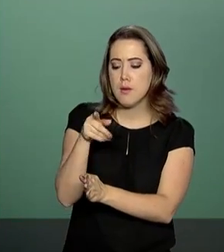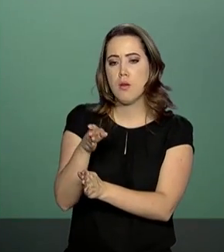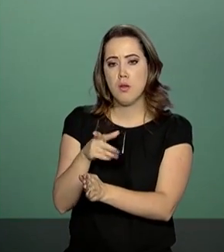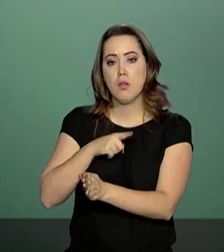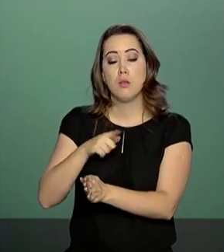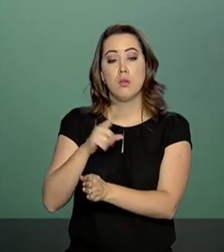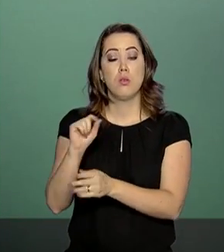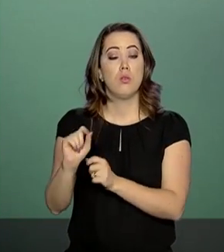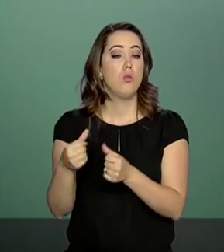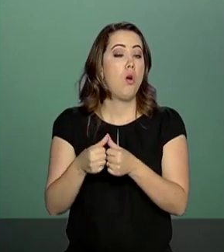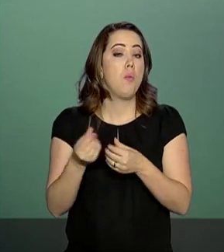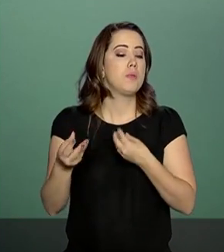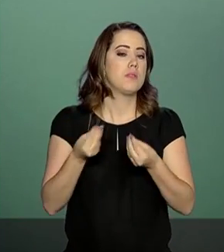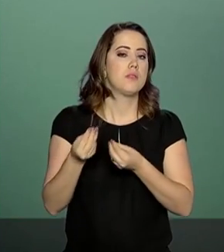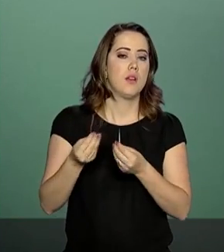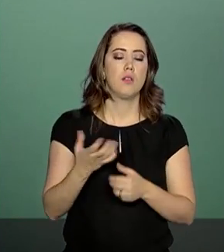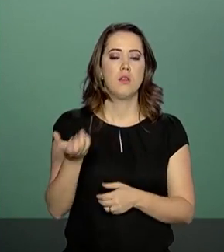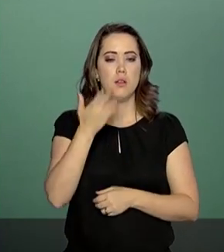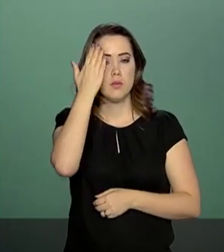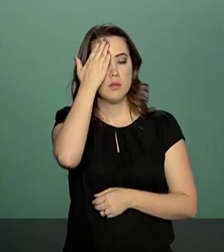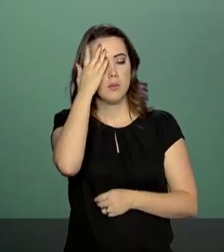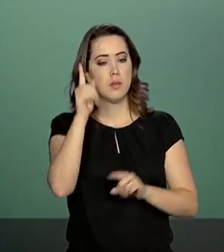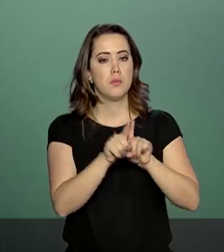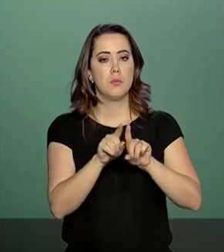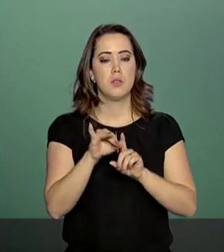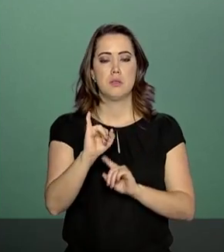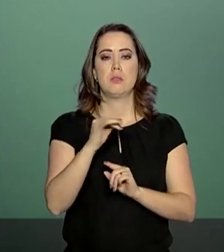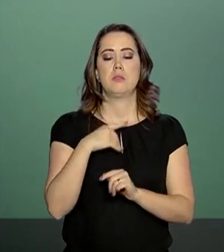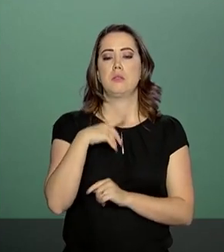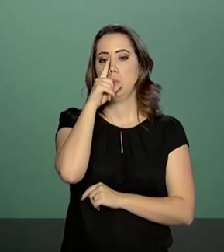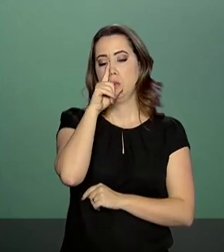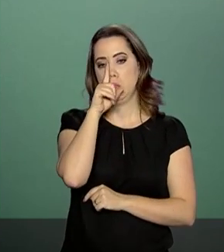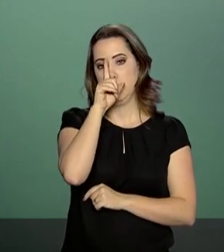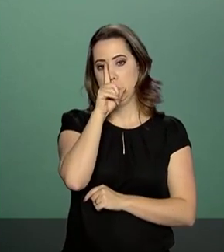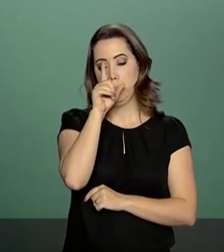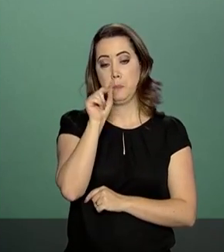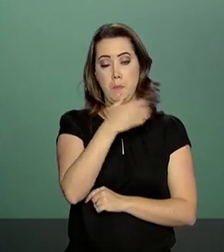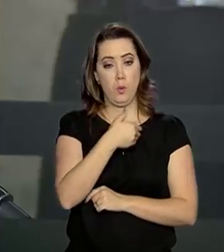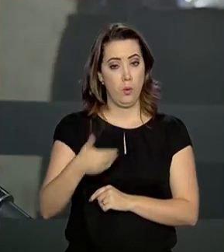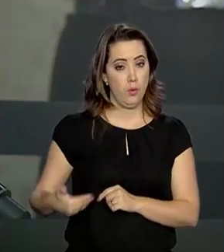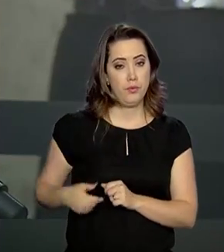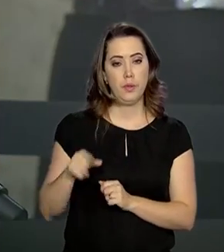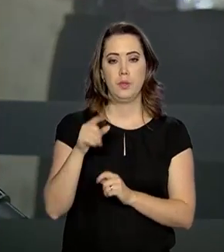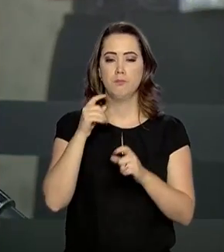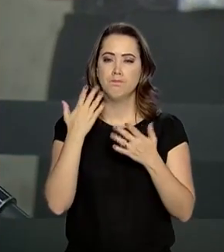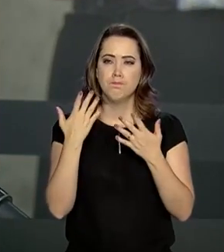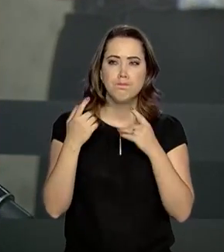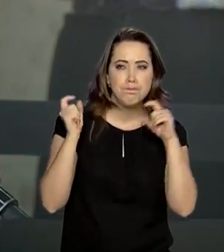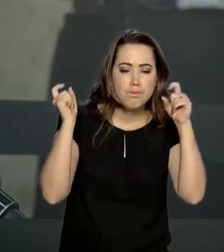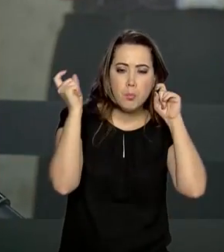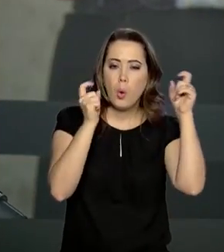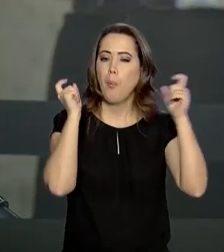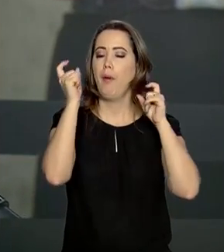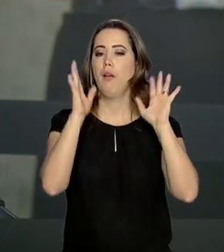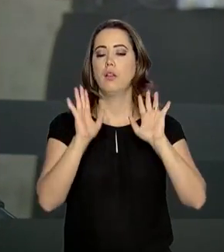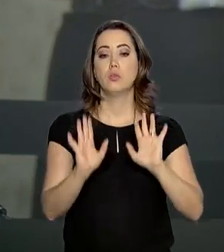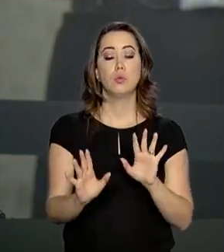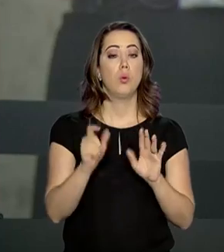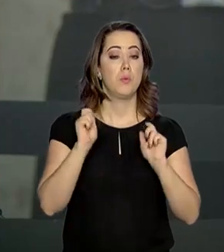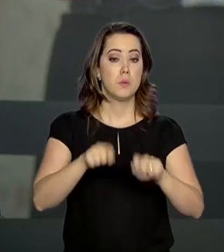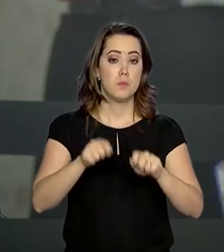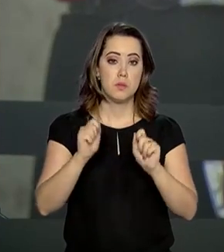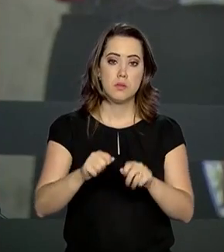prontidão eh queria saber também se tem algum risco eh o governo imagina tem eh tá preocupado com